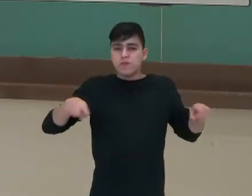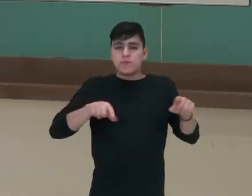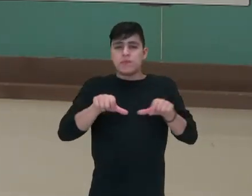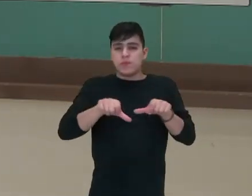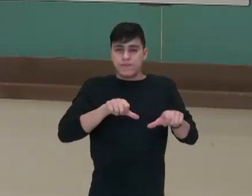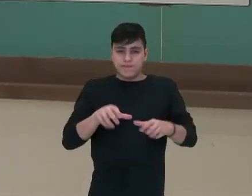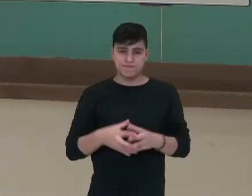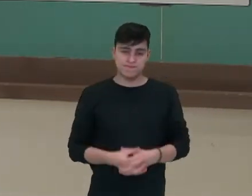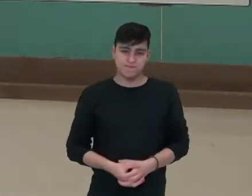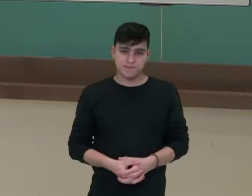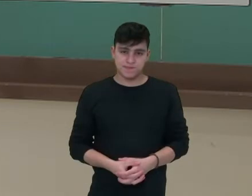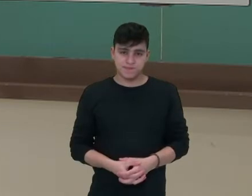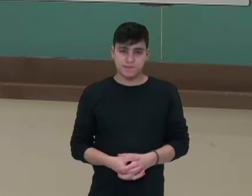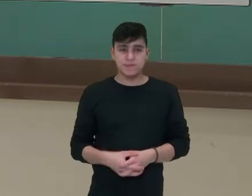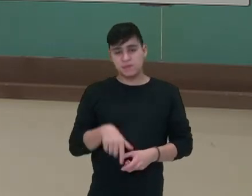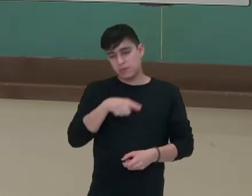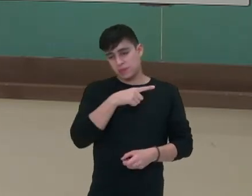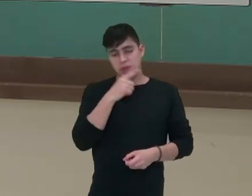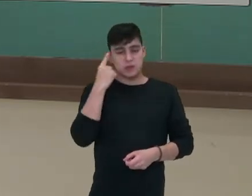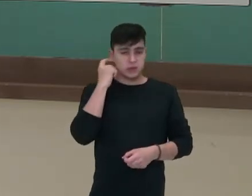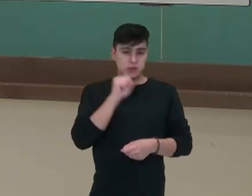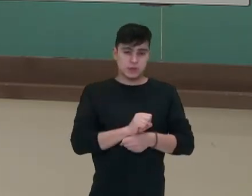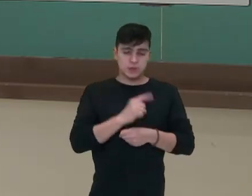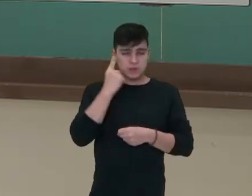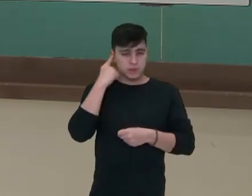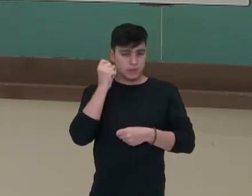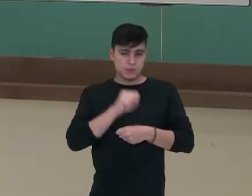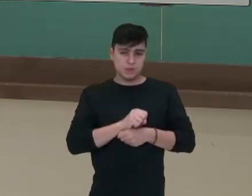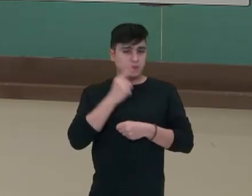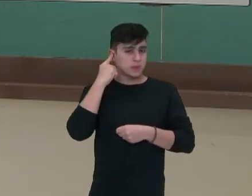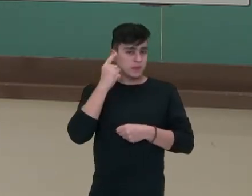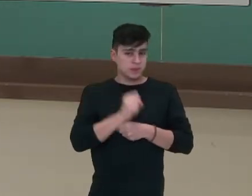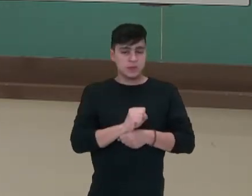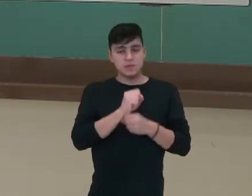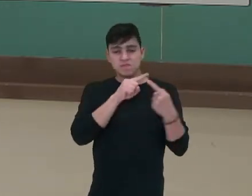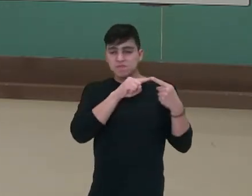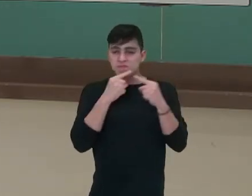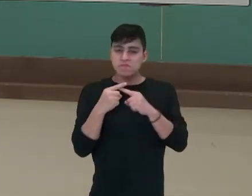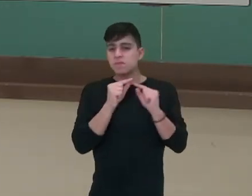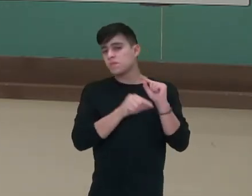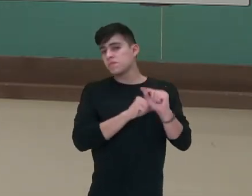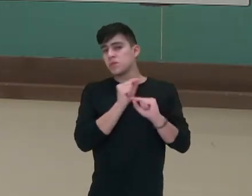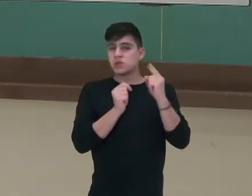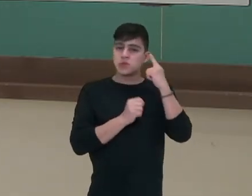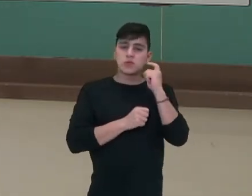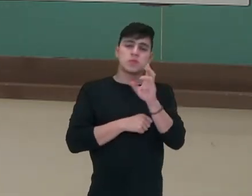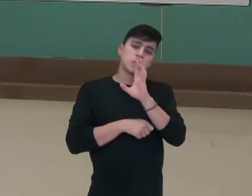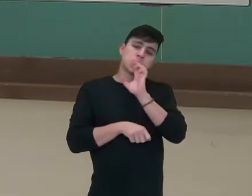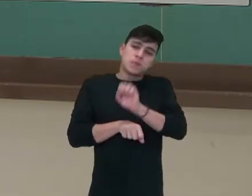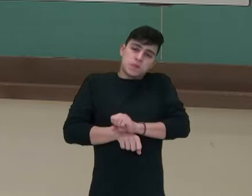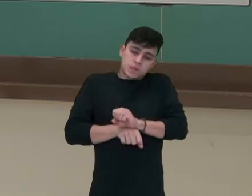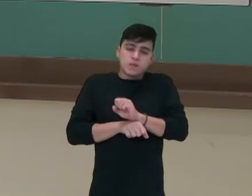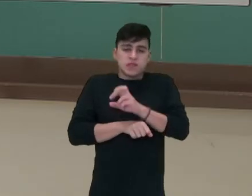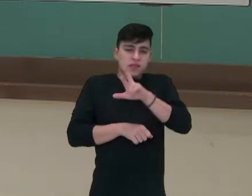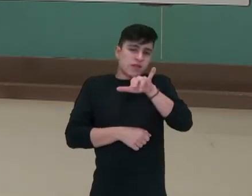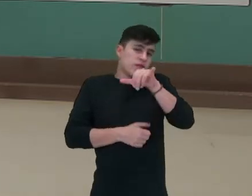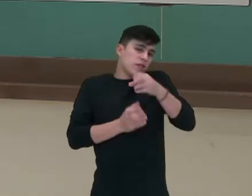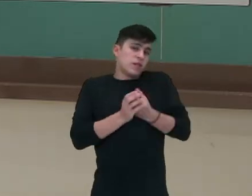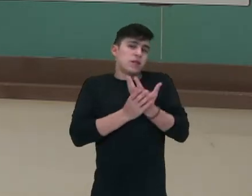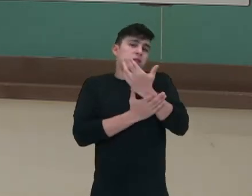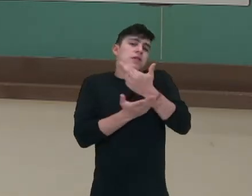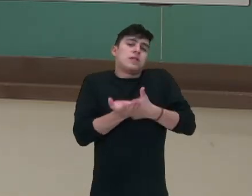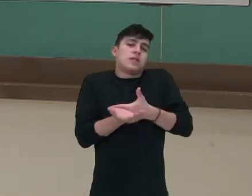tum, ta, ta. Então, vai ter sons e silêncio, essa articulação entre esses, né, sons e silêncio, entre esses ritmos, né, esses